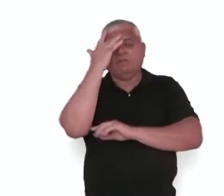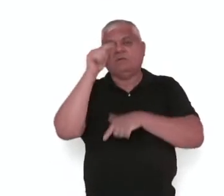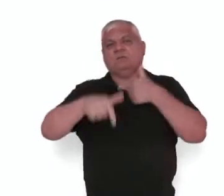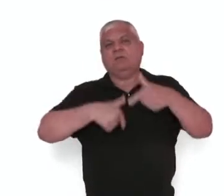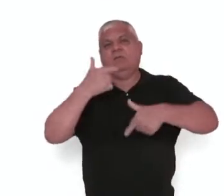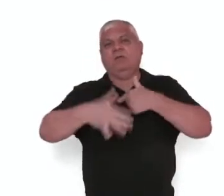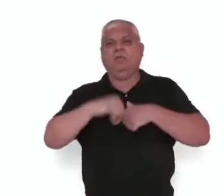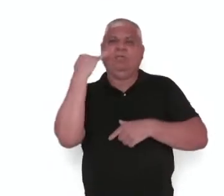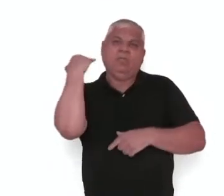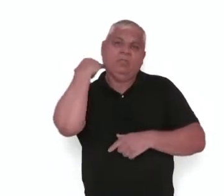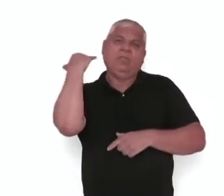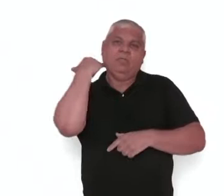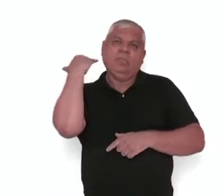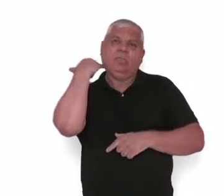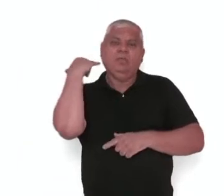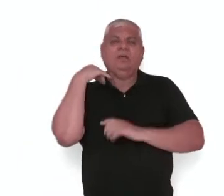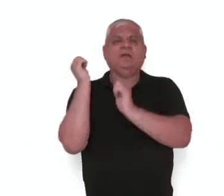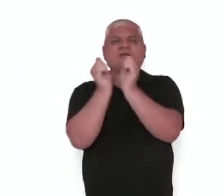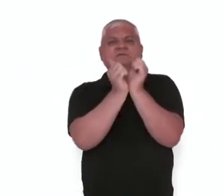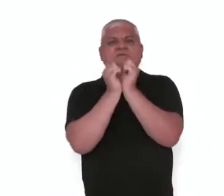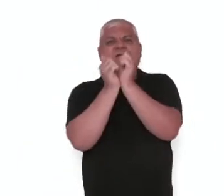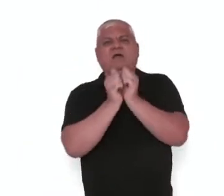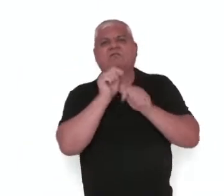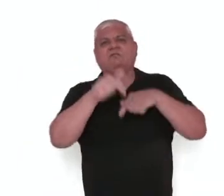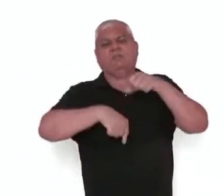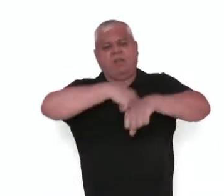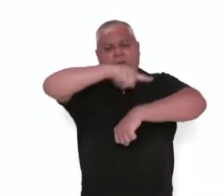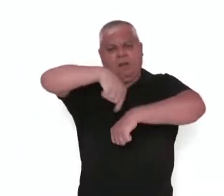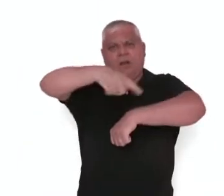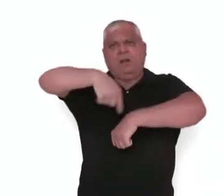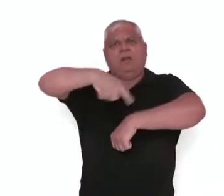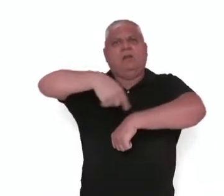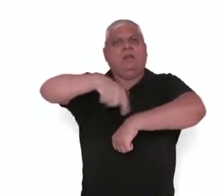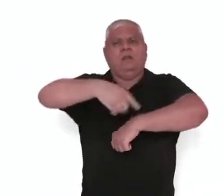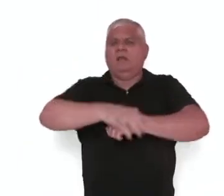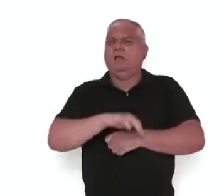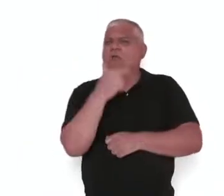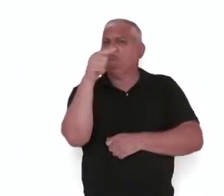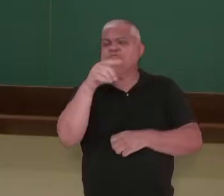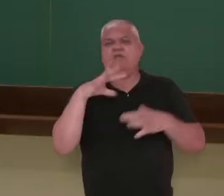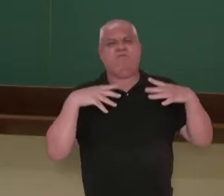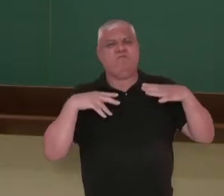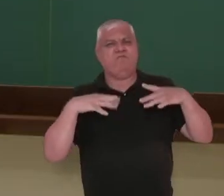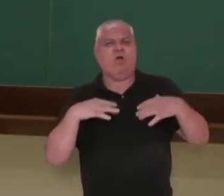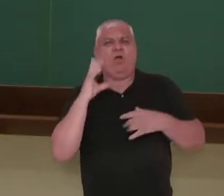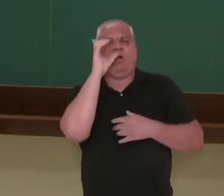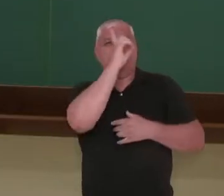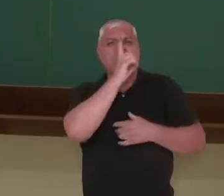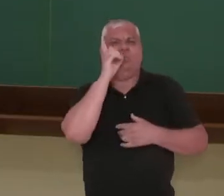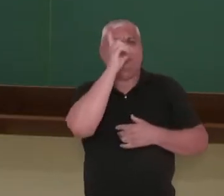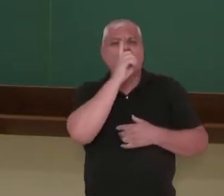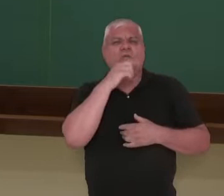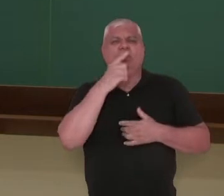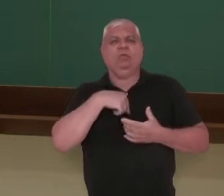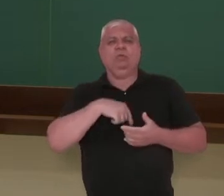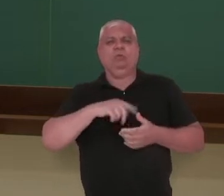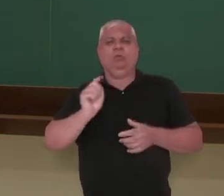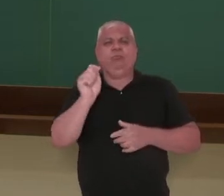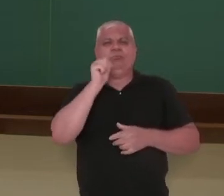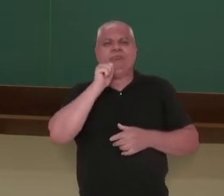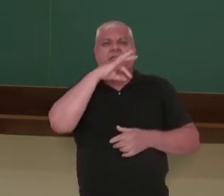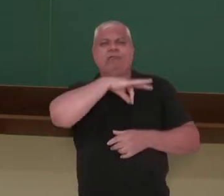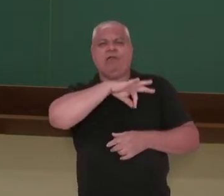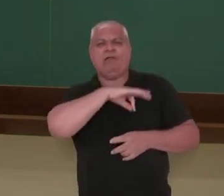da semi-escravidão na Europa, tendo como principais vítimas crianças e gestantes. Ou seja, não existia folga, não existia fundo de garantia, não existia tempo